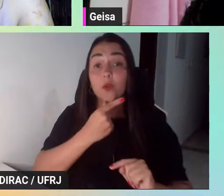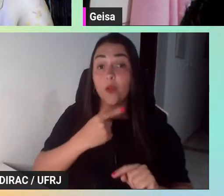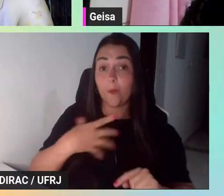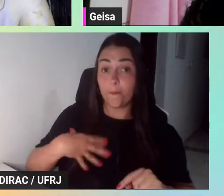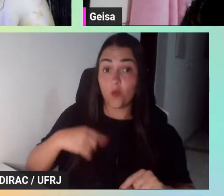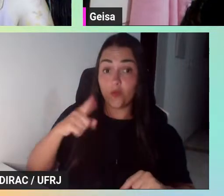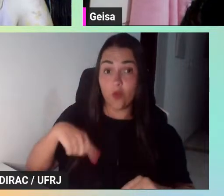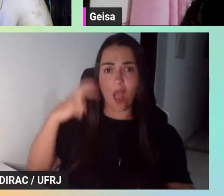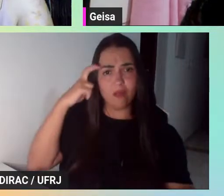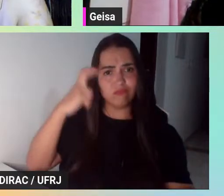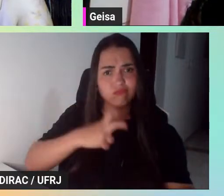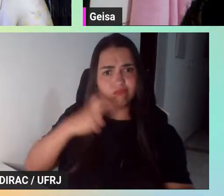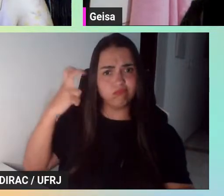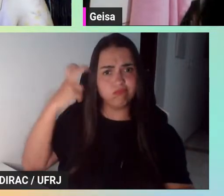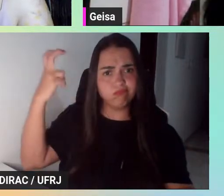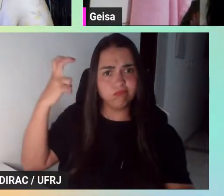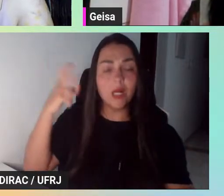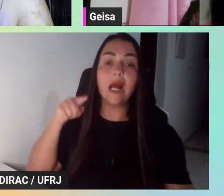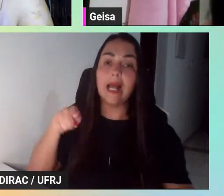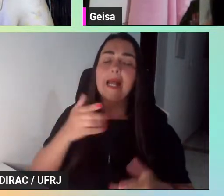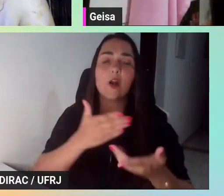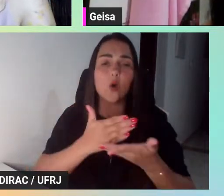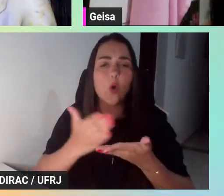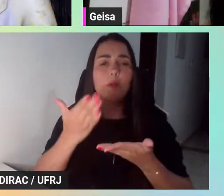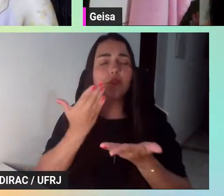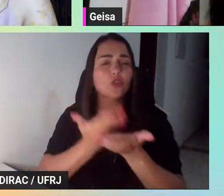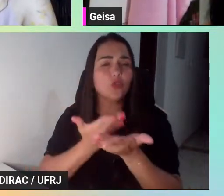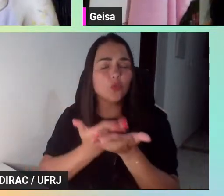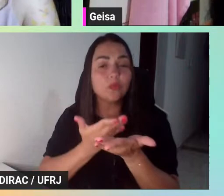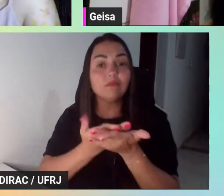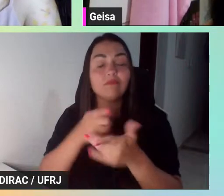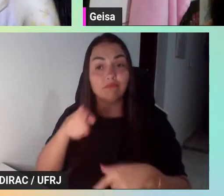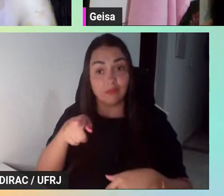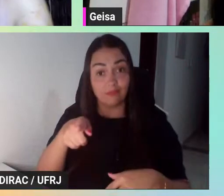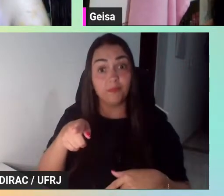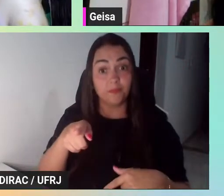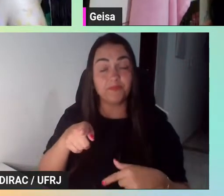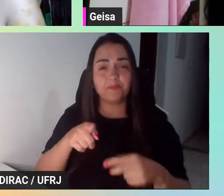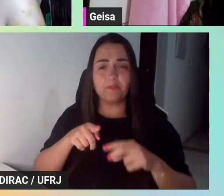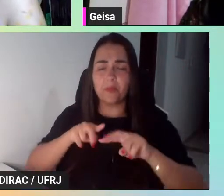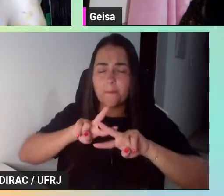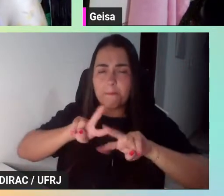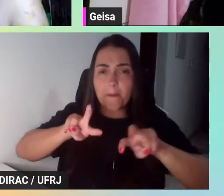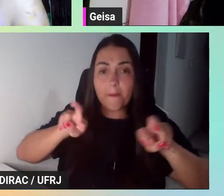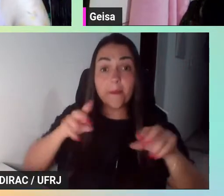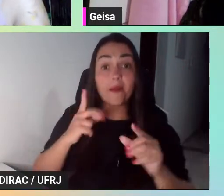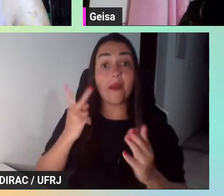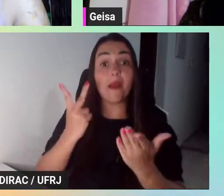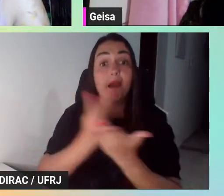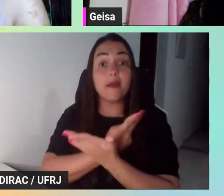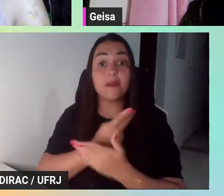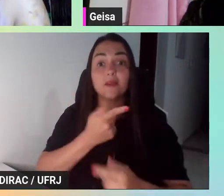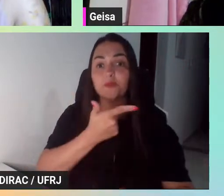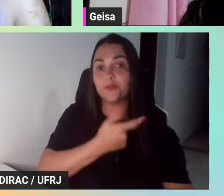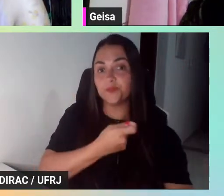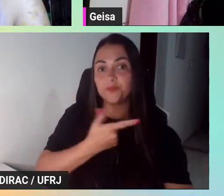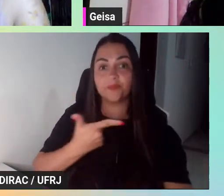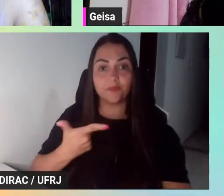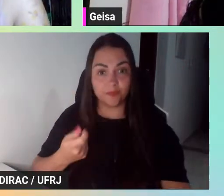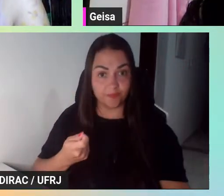habilidades, então eu comecei a pesquisar sobre isso também, até que em 2020 eu